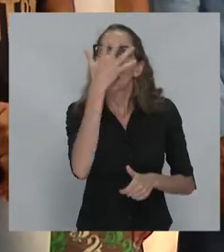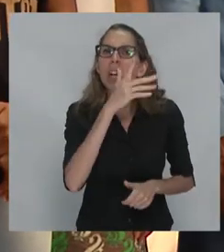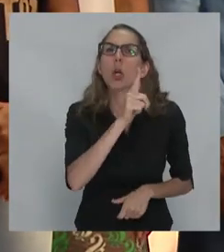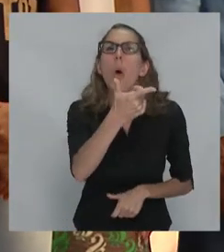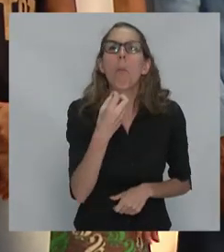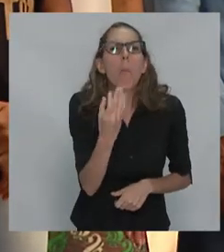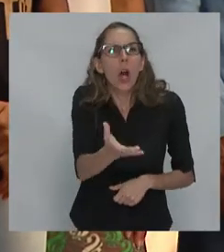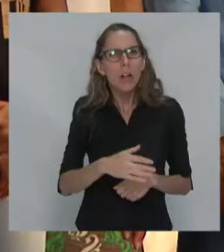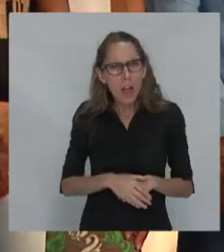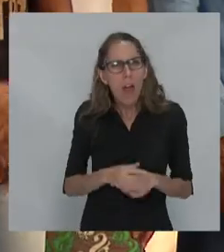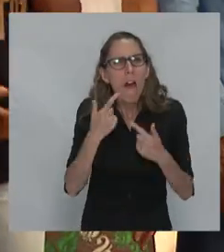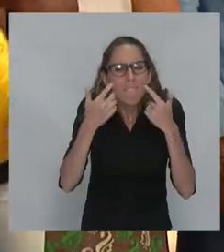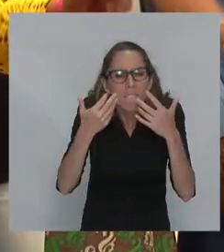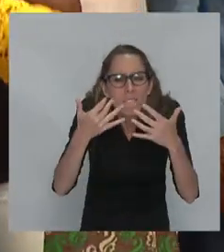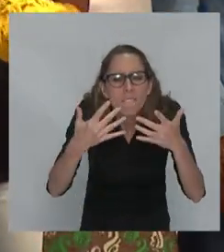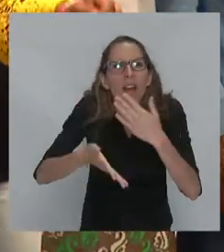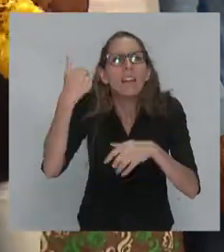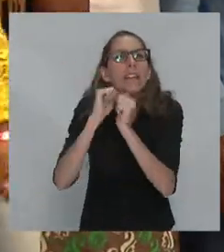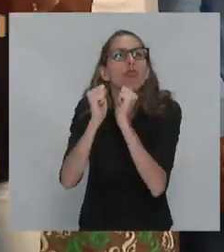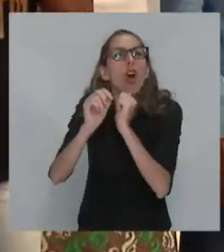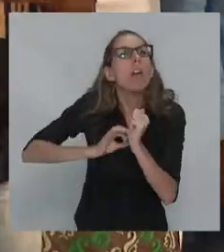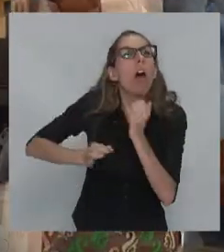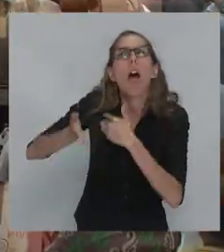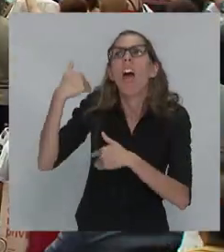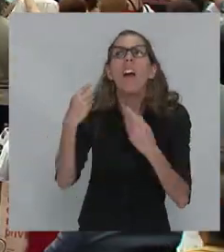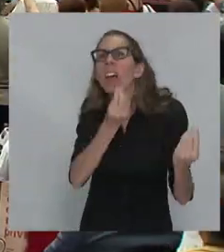a história e vamos a saber o que passou acá.